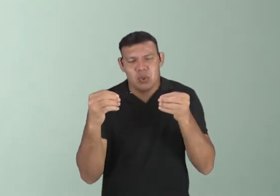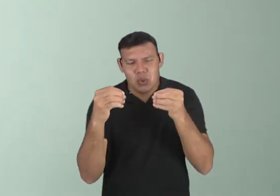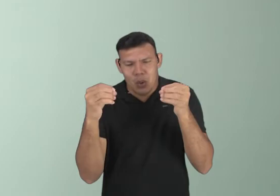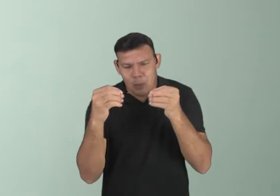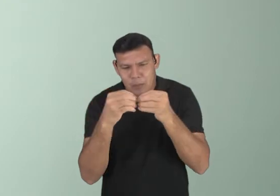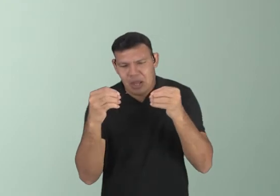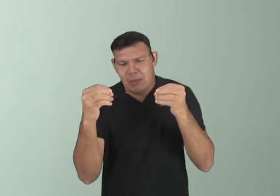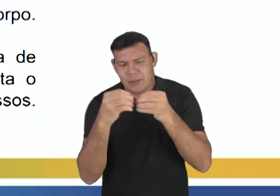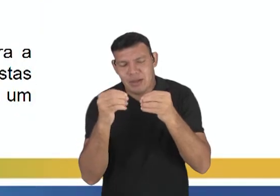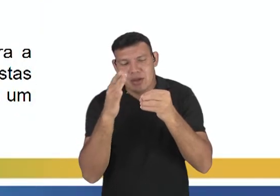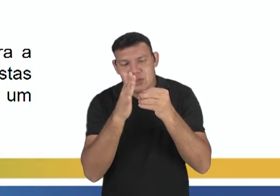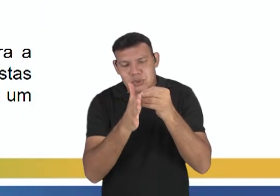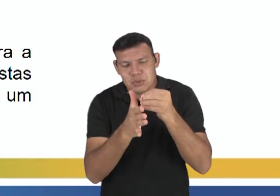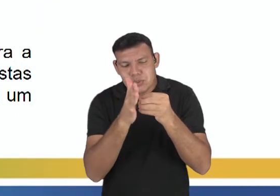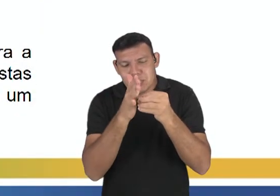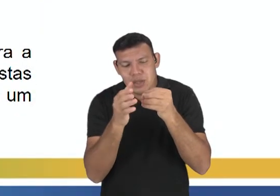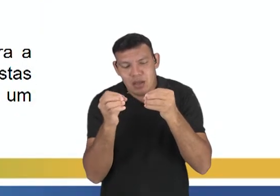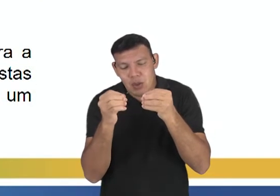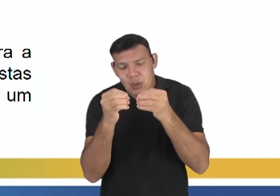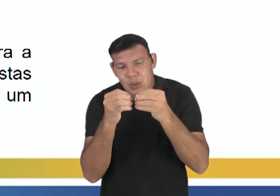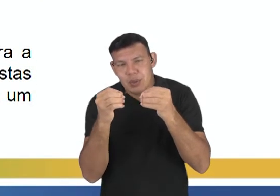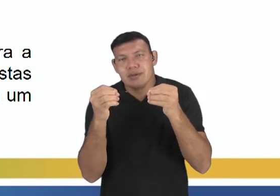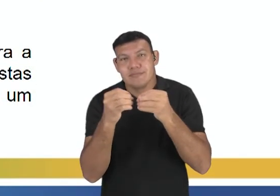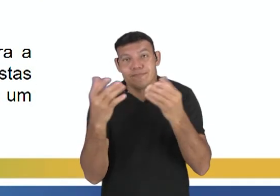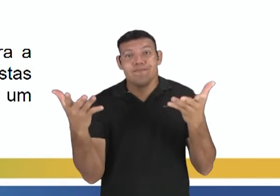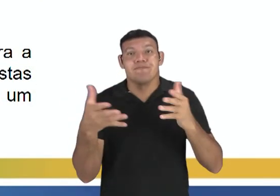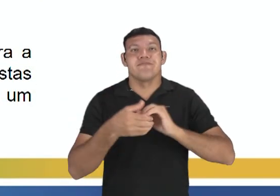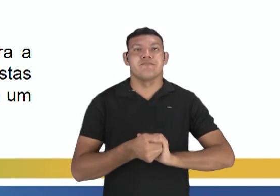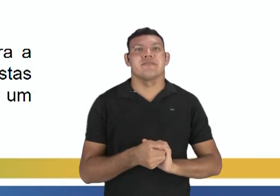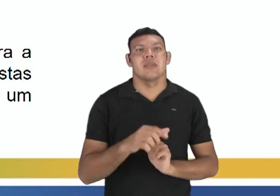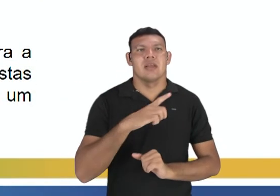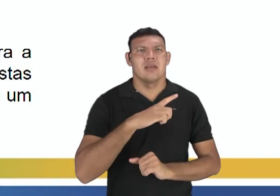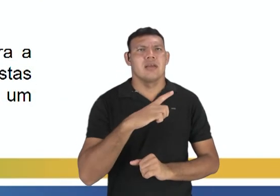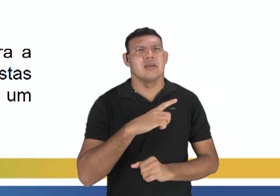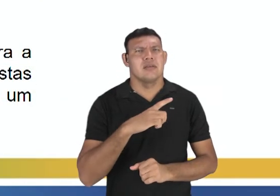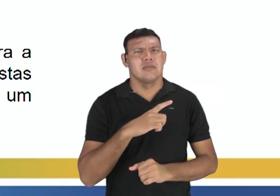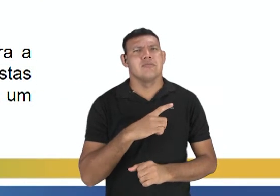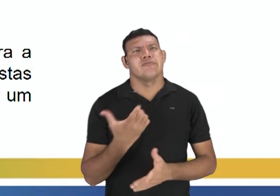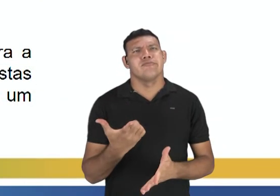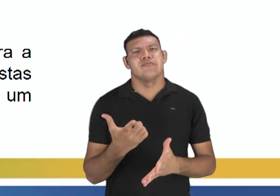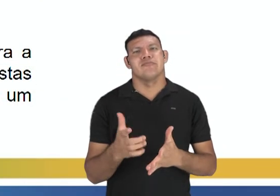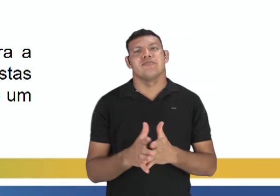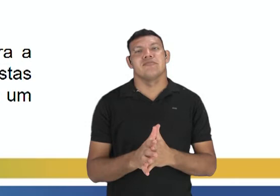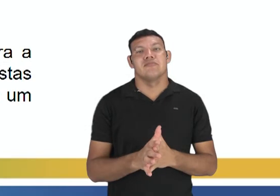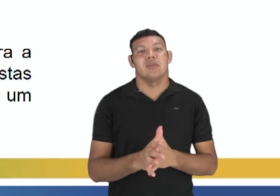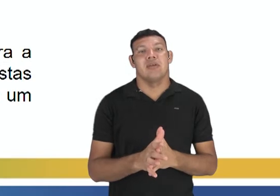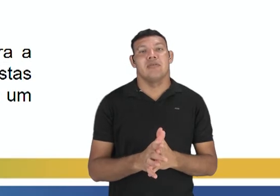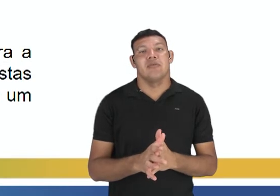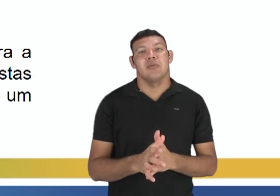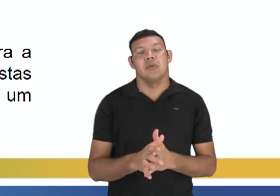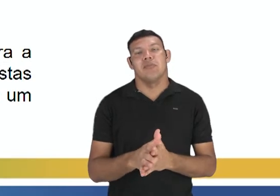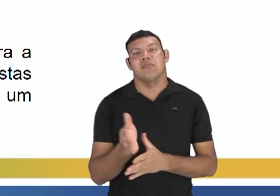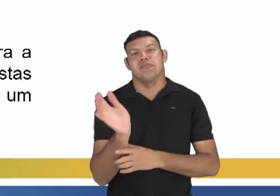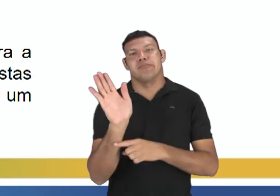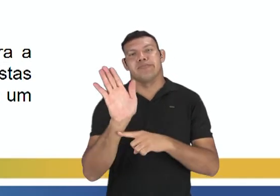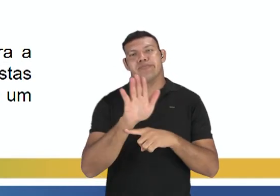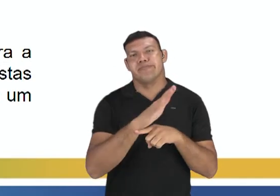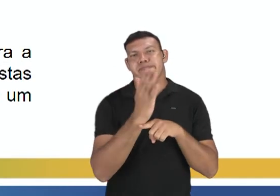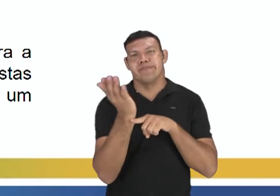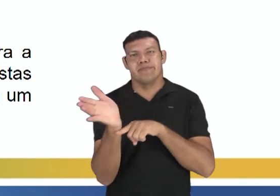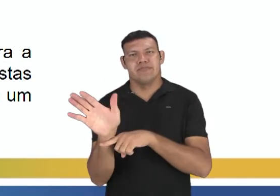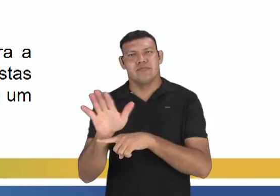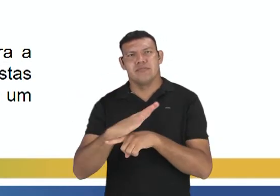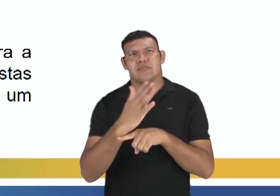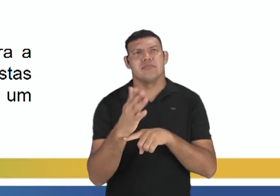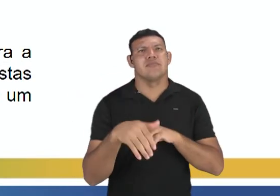2 ossos, ok? Bom, além disso, existem diversas posições, né? Como, por exemplo, o decúbito ventral,